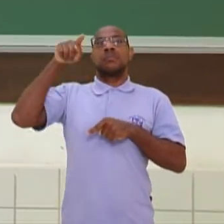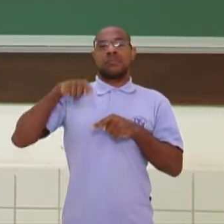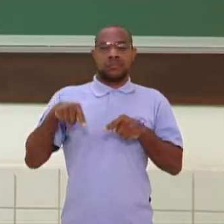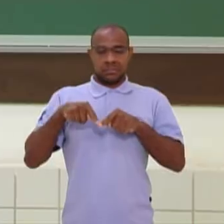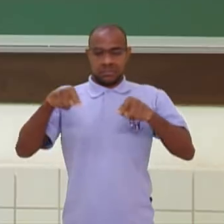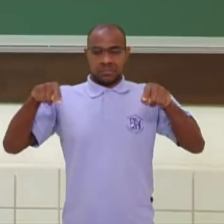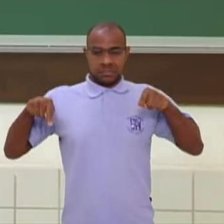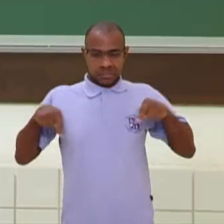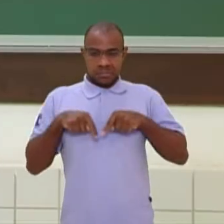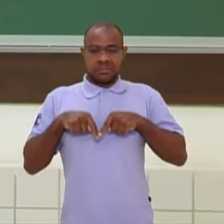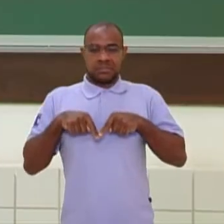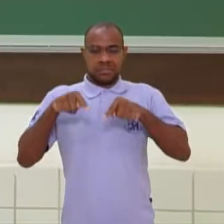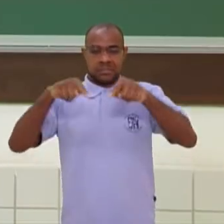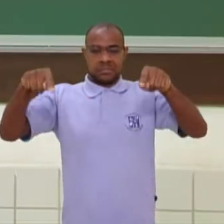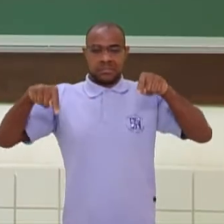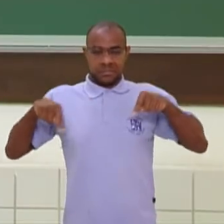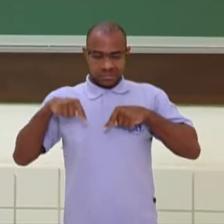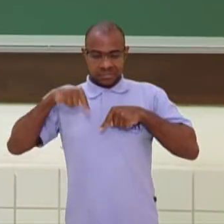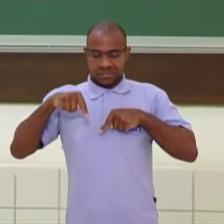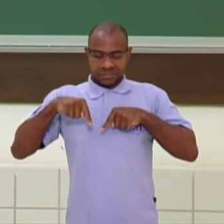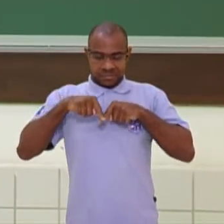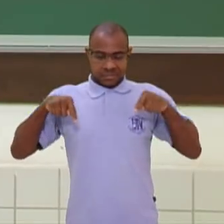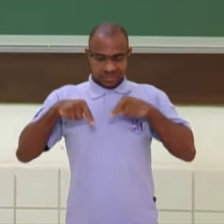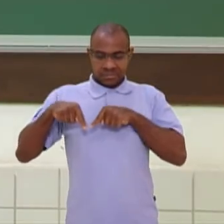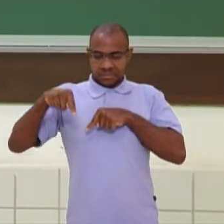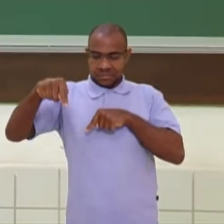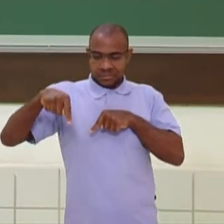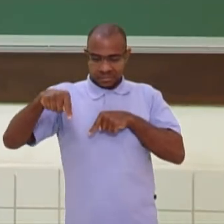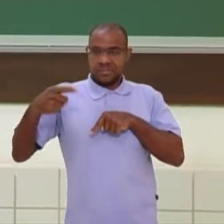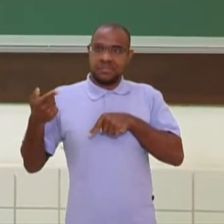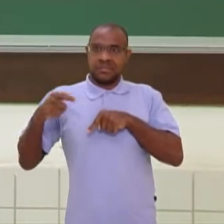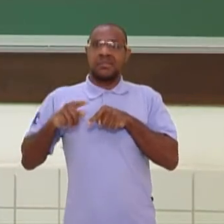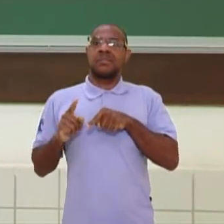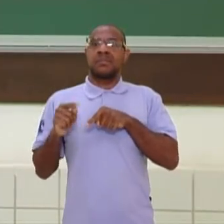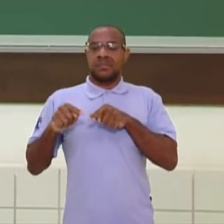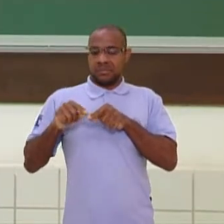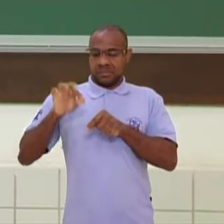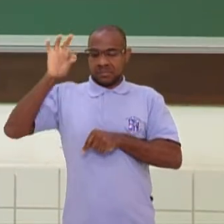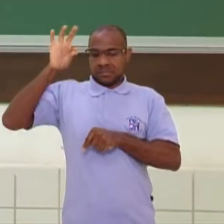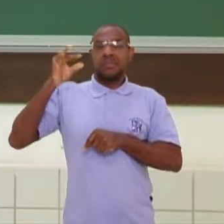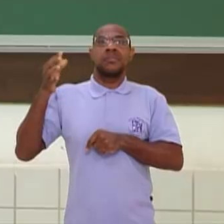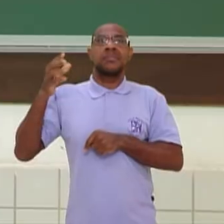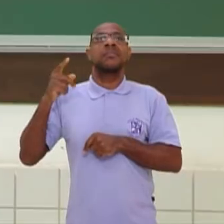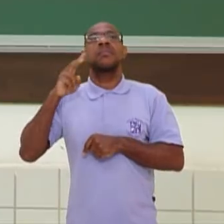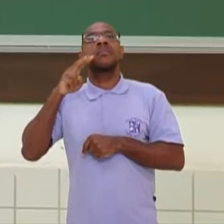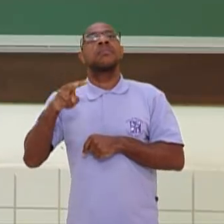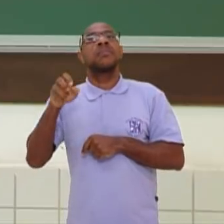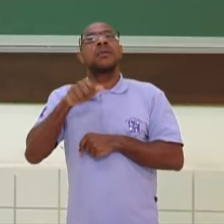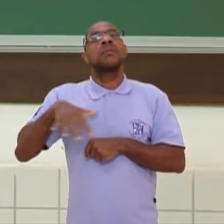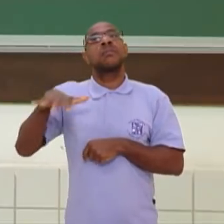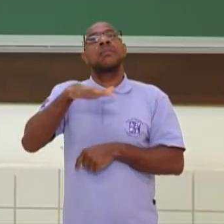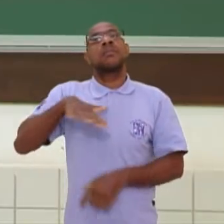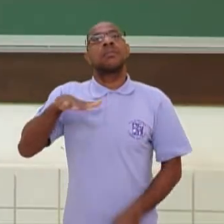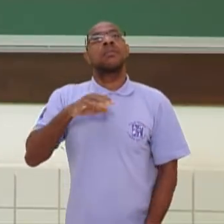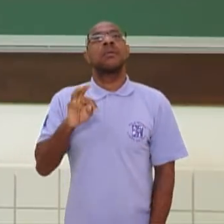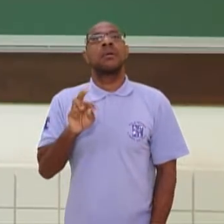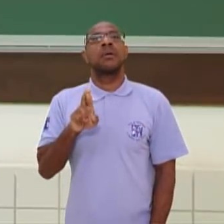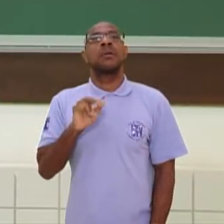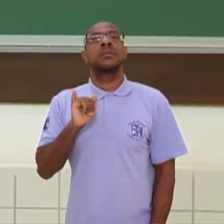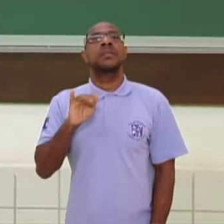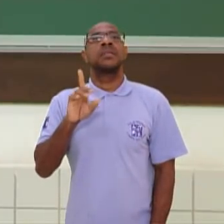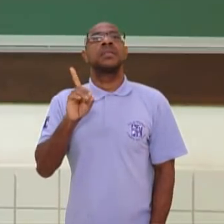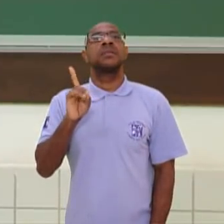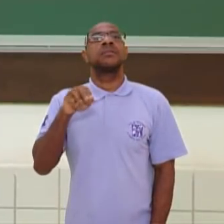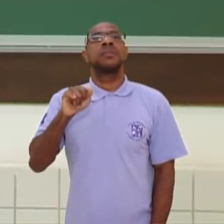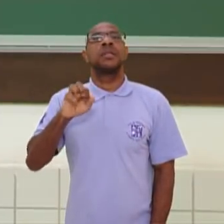que você estuda ou a sala que você está nesse momento, o espaço, o ambiente que você estiver vendo a aula, é um ambiente tridimensional. Por